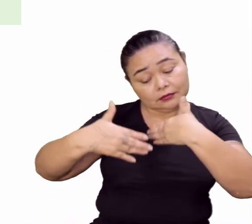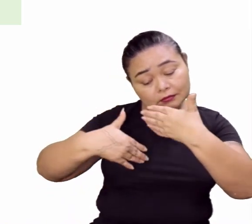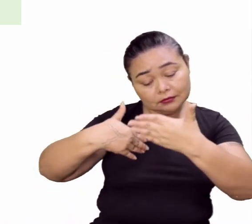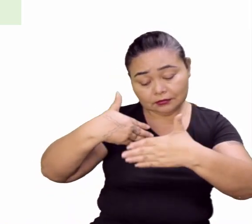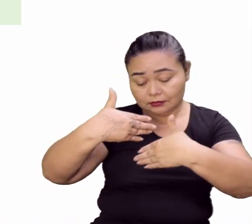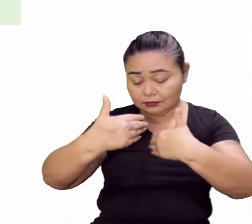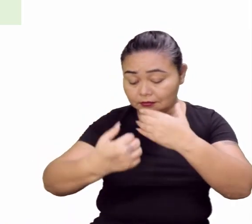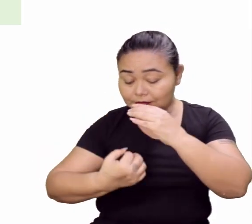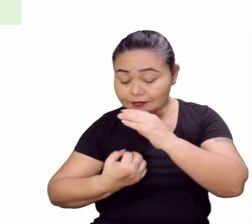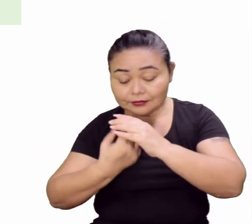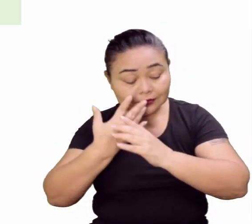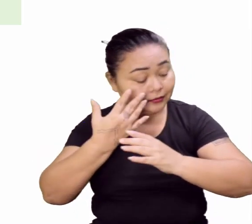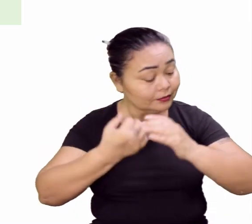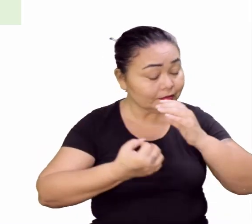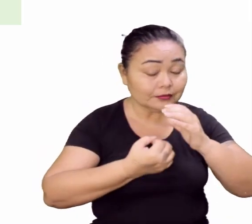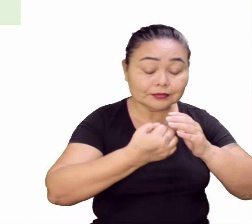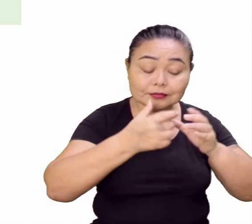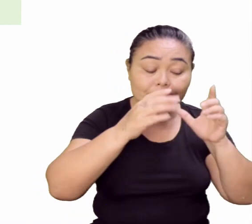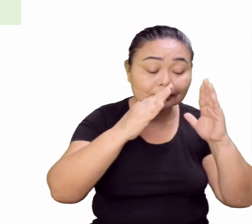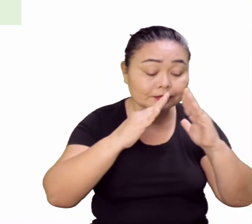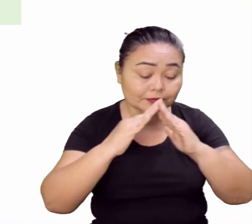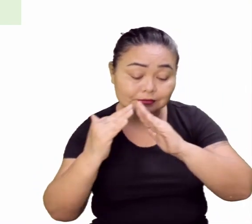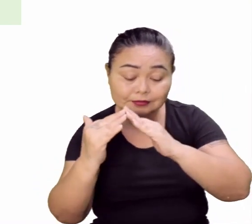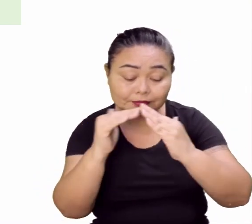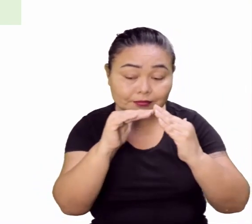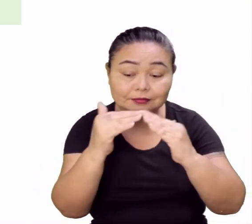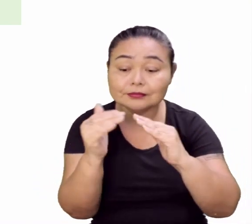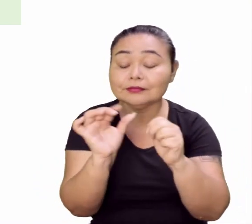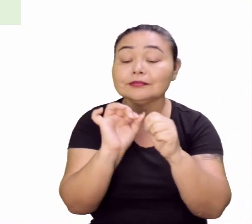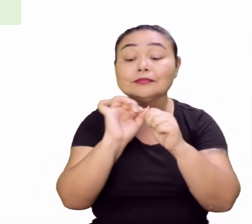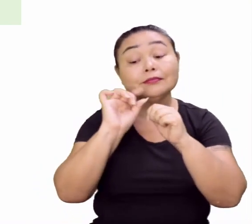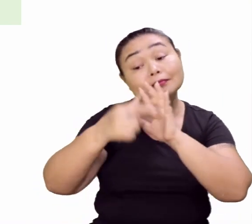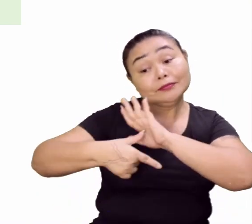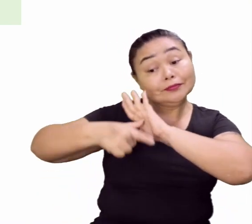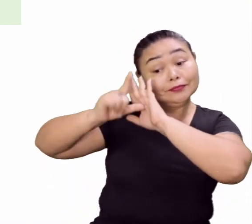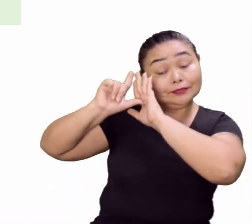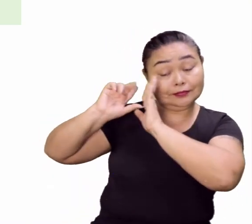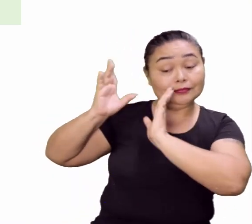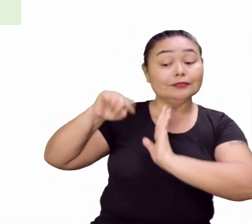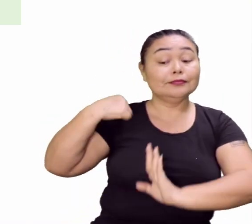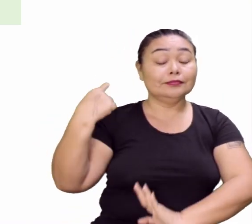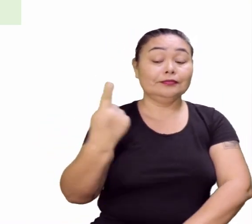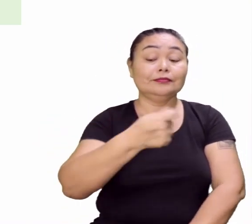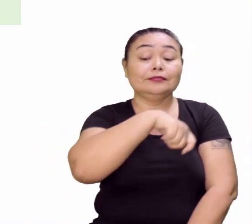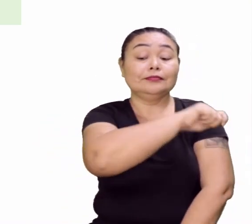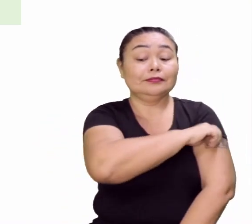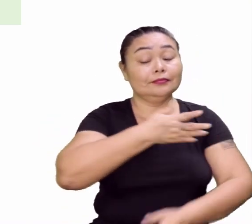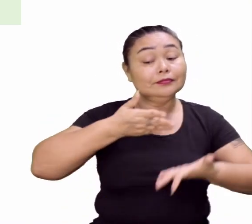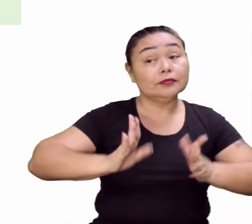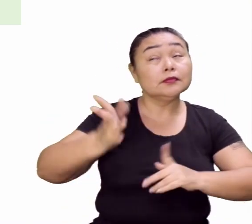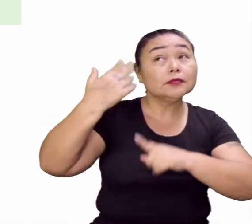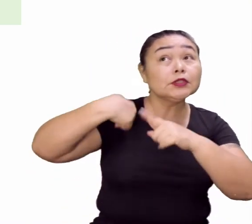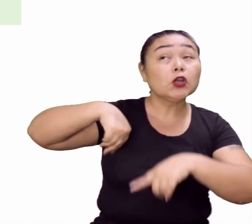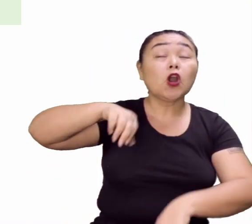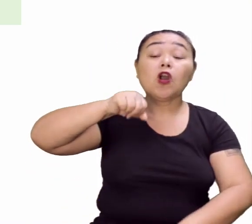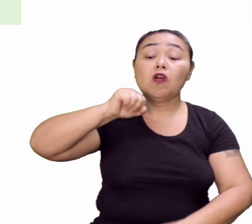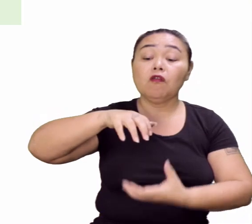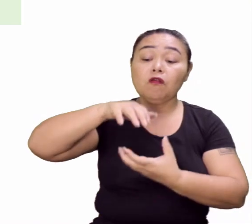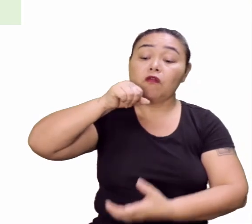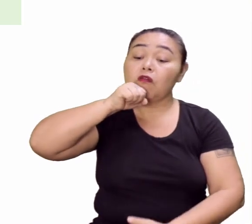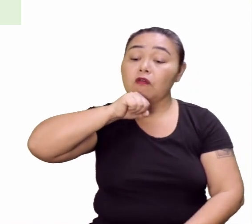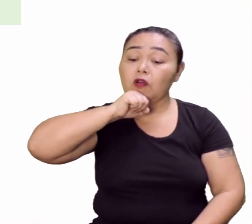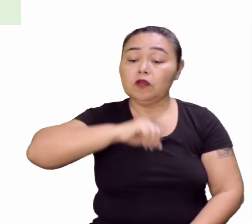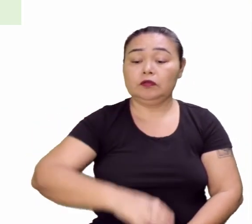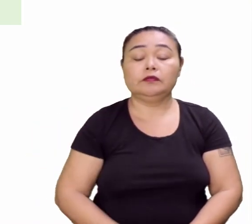iniciando, não é isso? Exato. Isso antes do nosso aluno nascer, a gente está falando lá dos avós deles, né? Muito bem. Não é